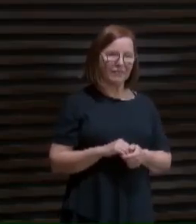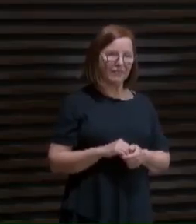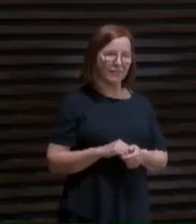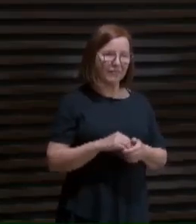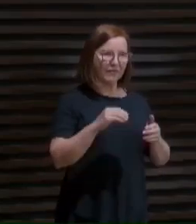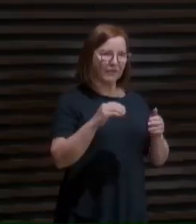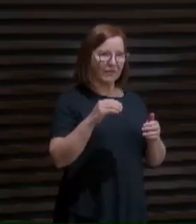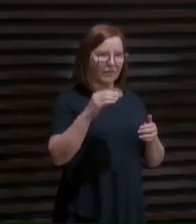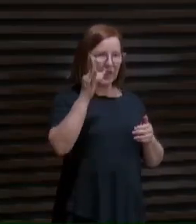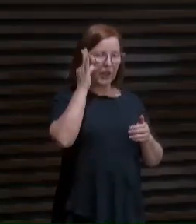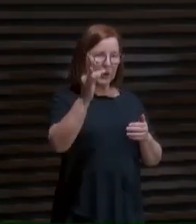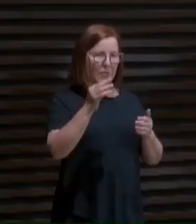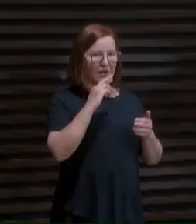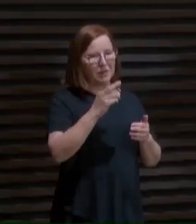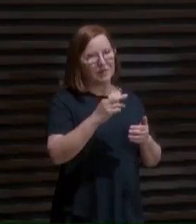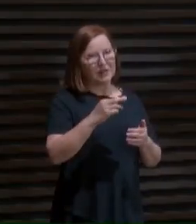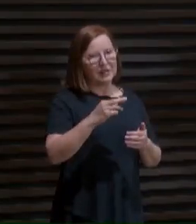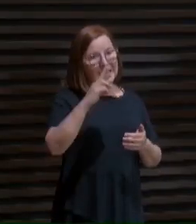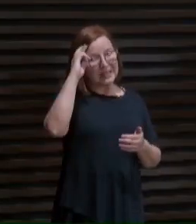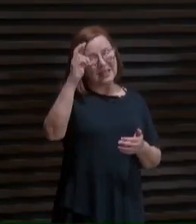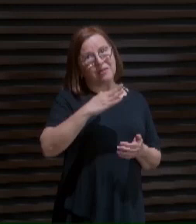Respondeu-lhe Tomé: Senhor meu